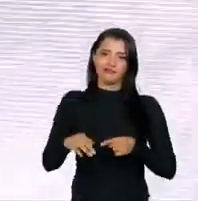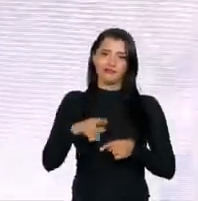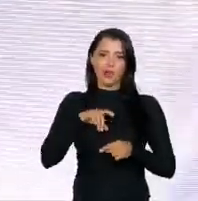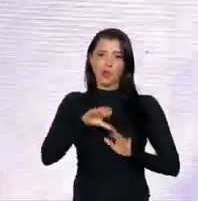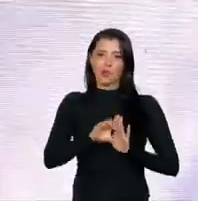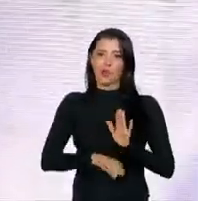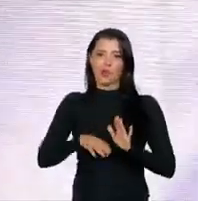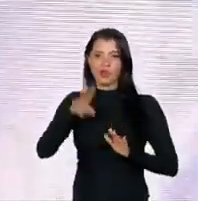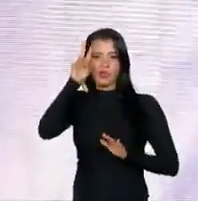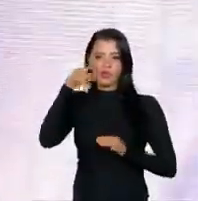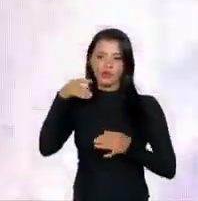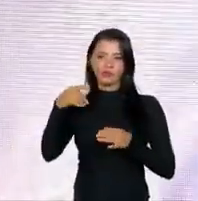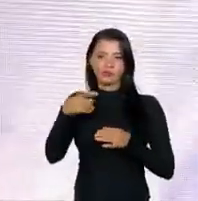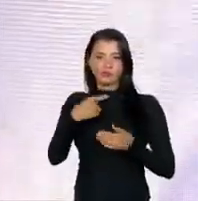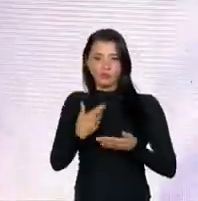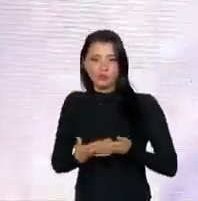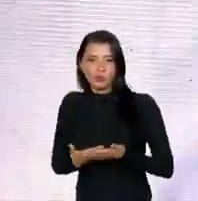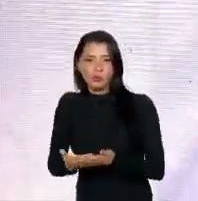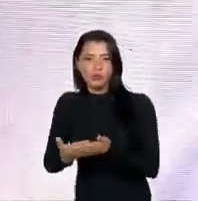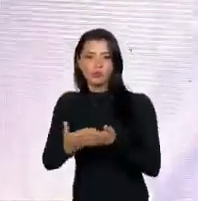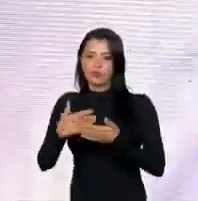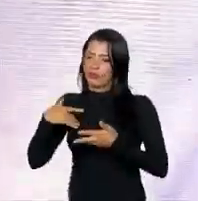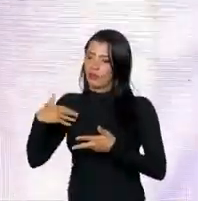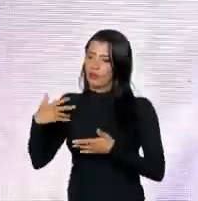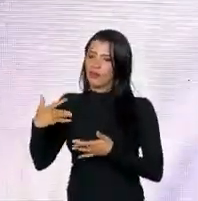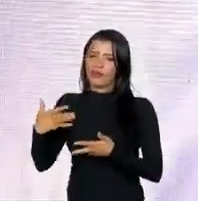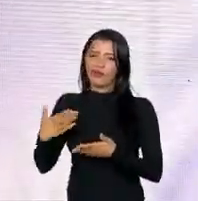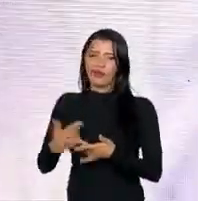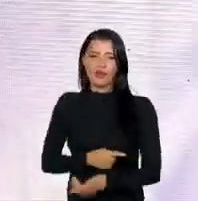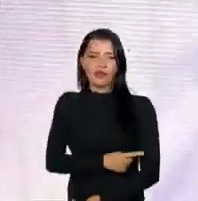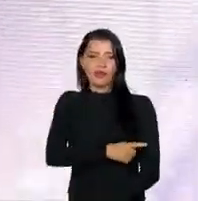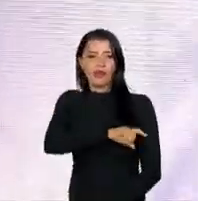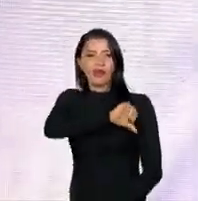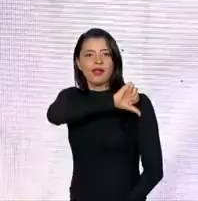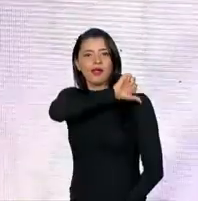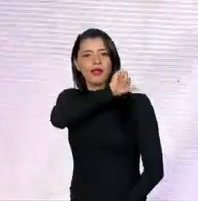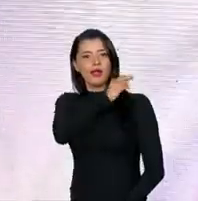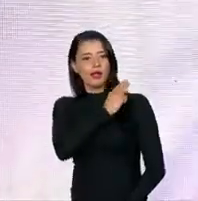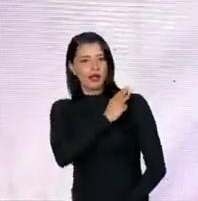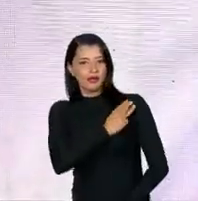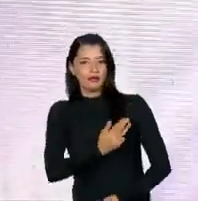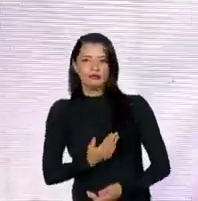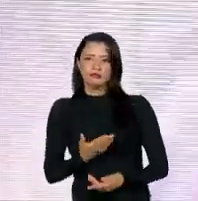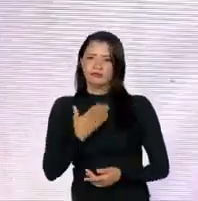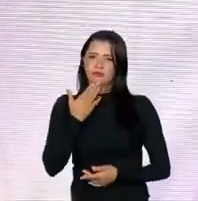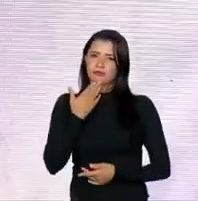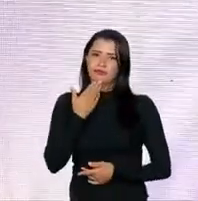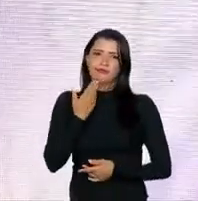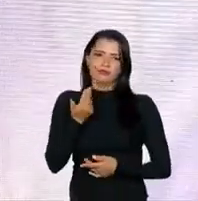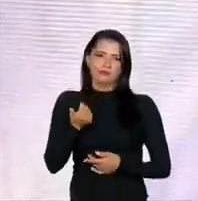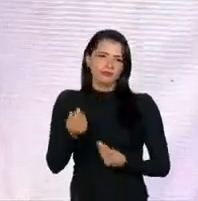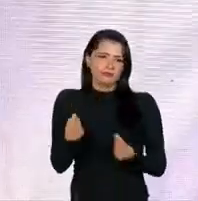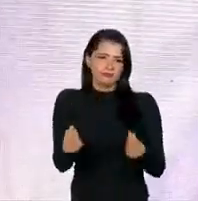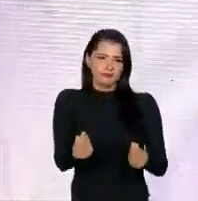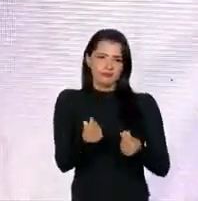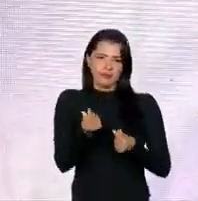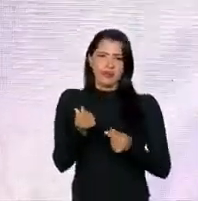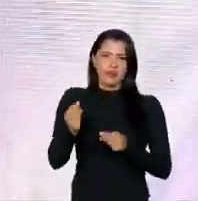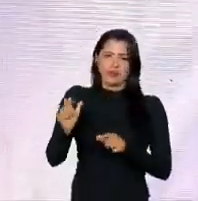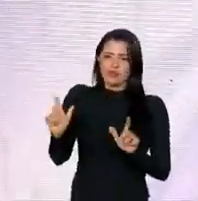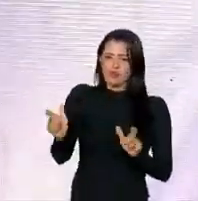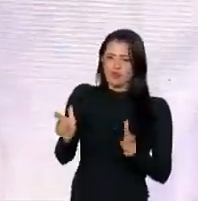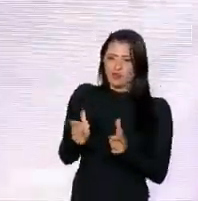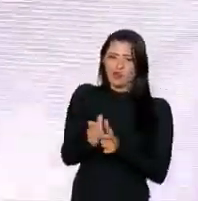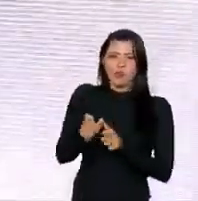curricular acadêmico dele ao longo dos anos do ensino fundamental, diminui a evasão,